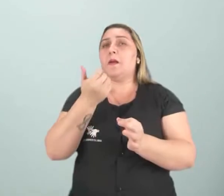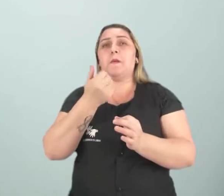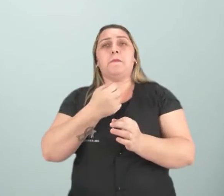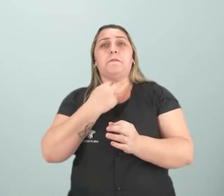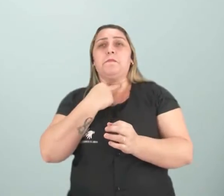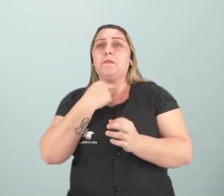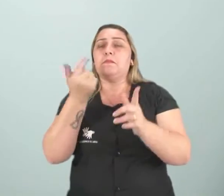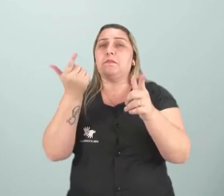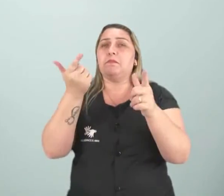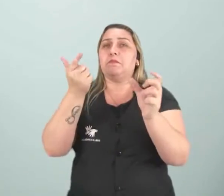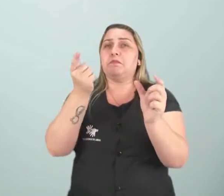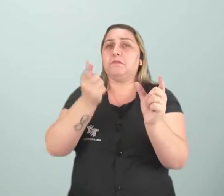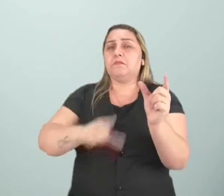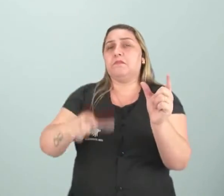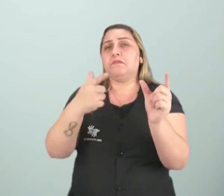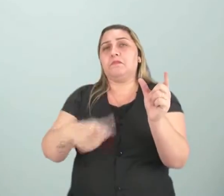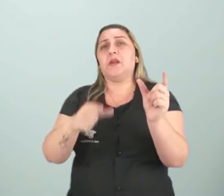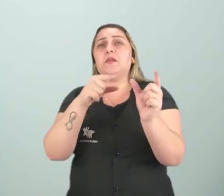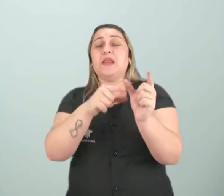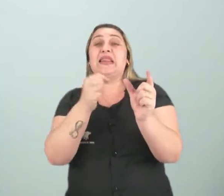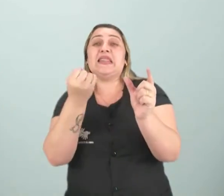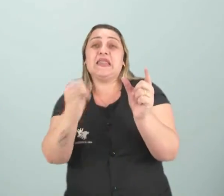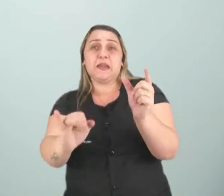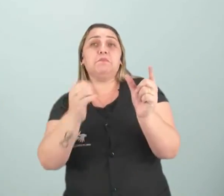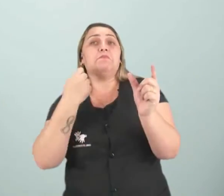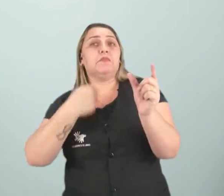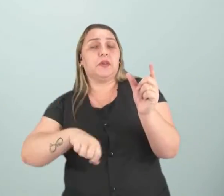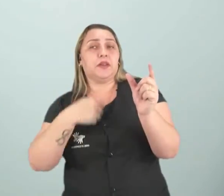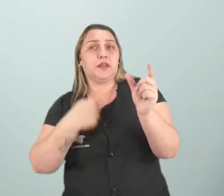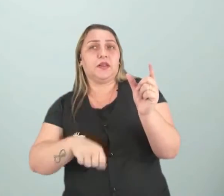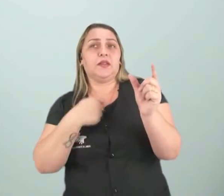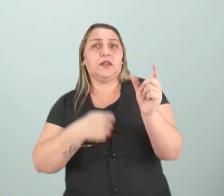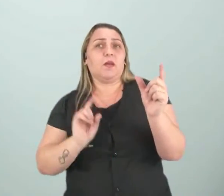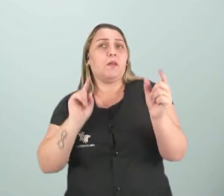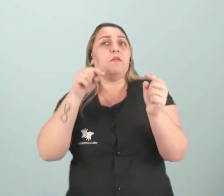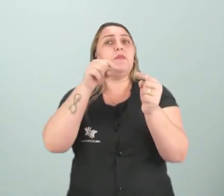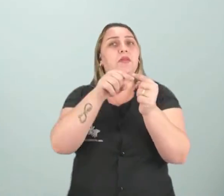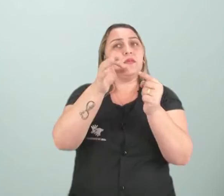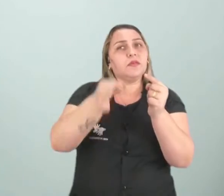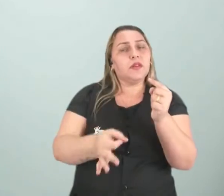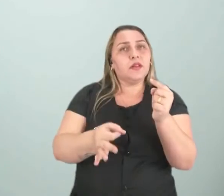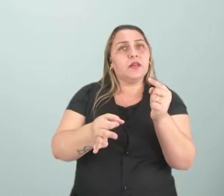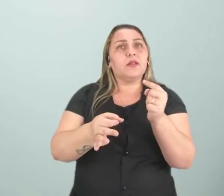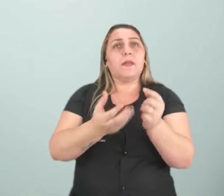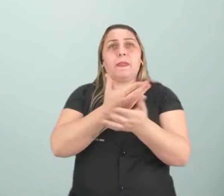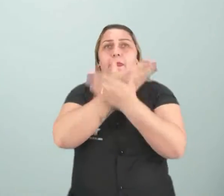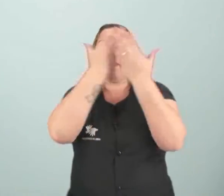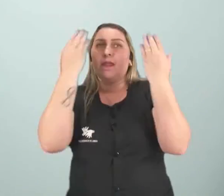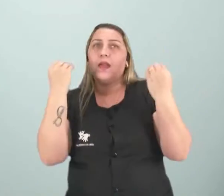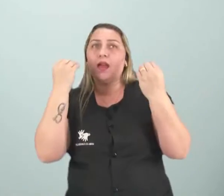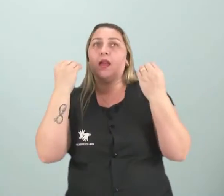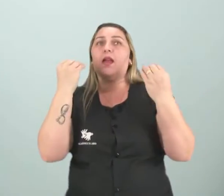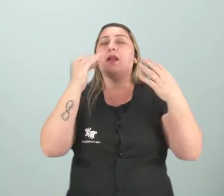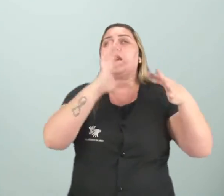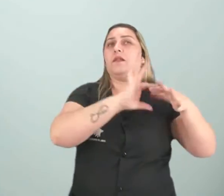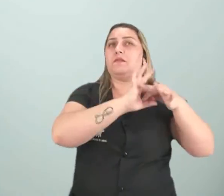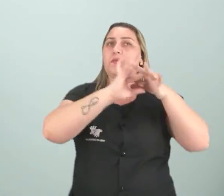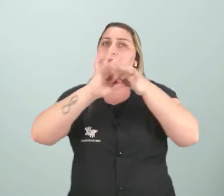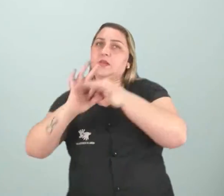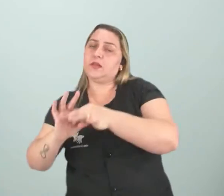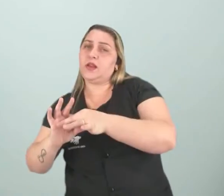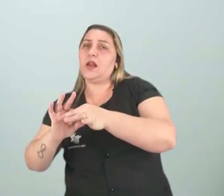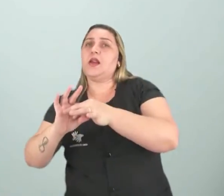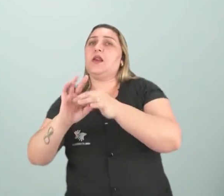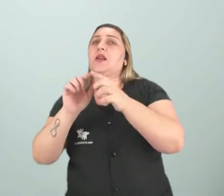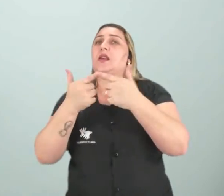repetição ou com a repetição necessária com o devido objetivo. Não esqueça, a coesão ela tem a